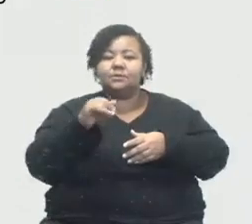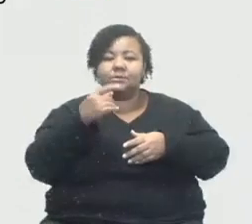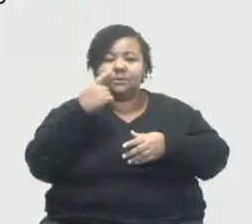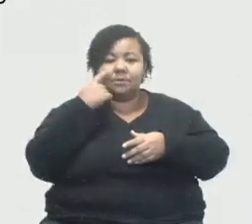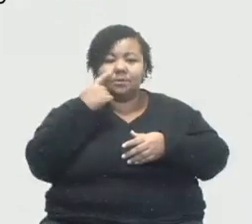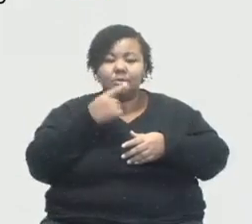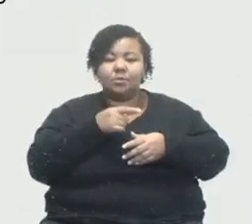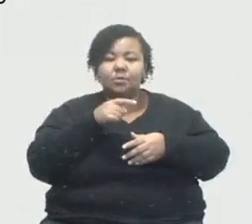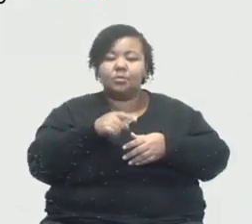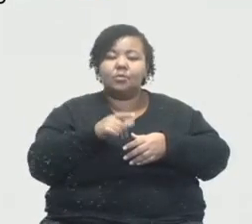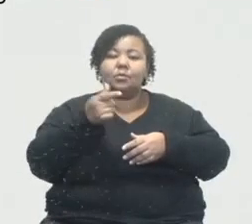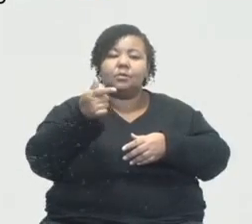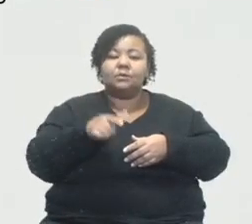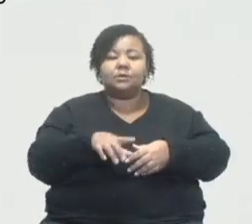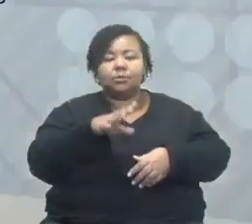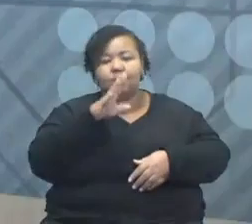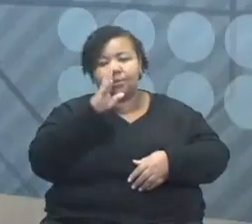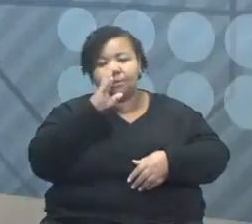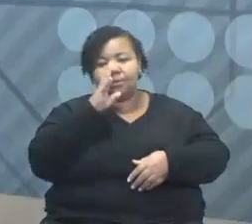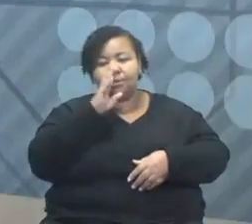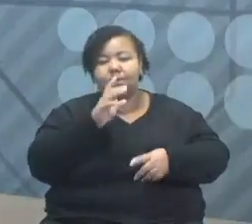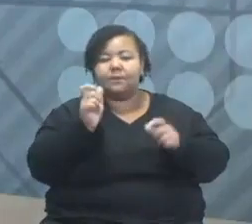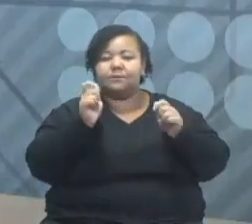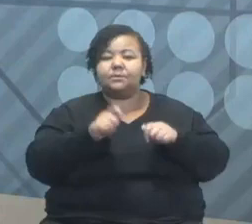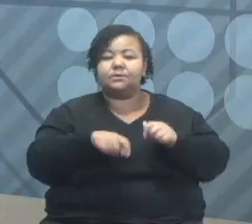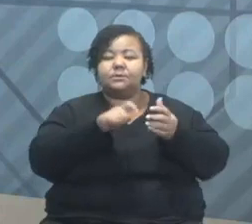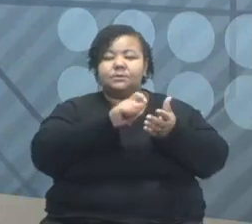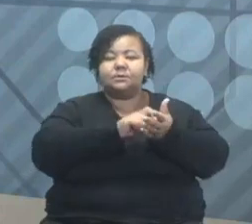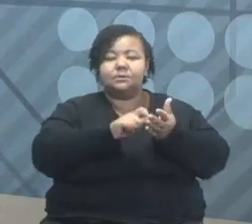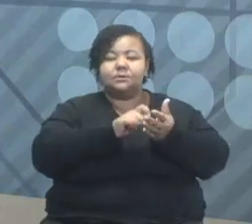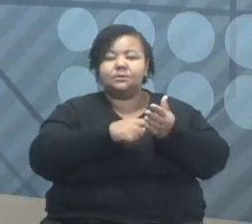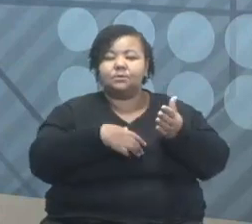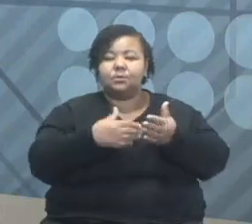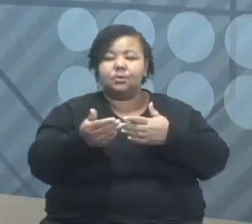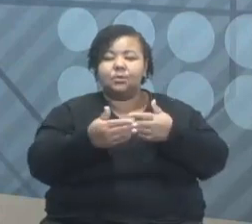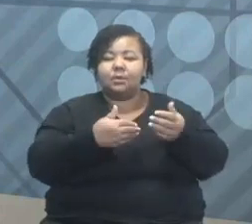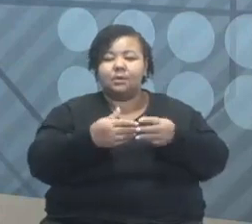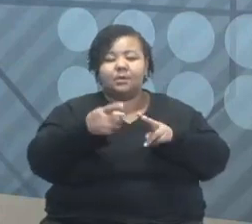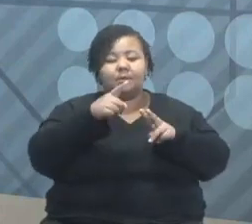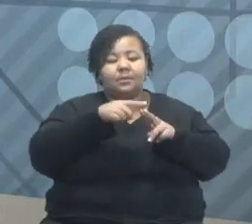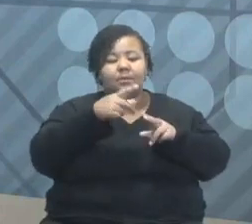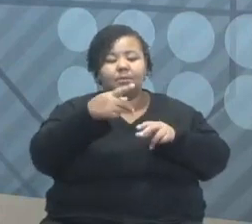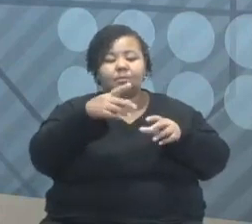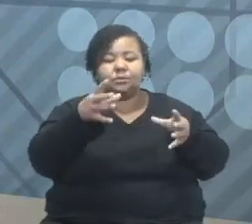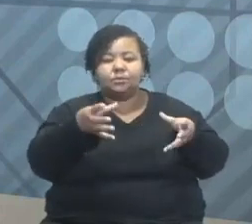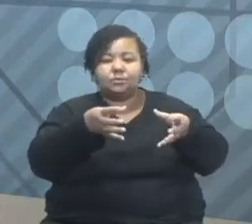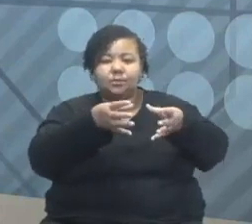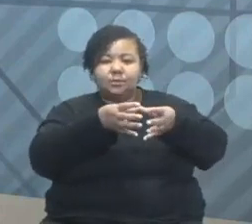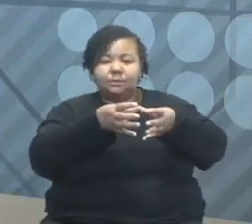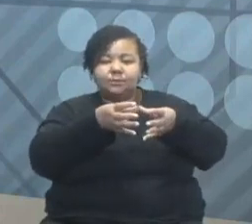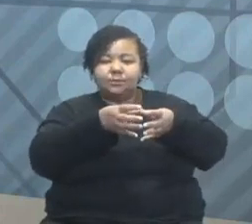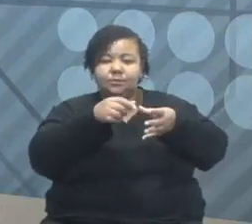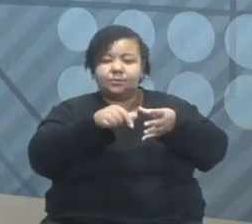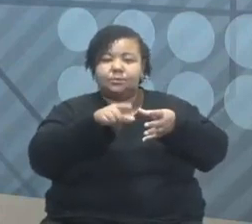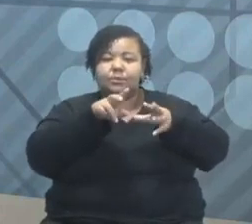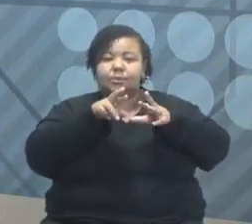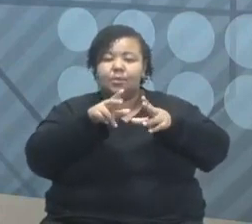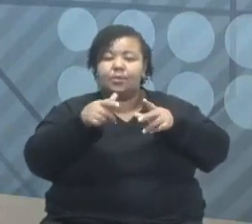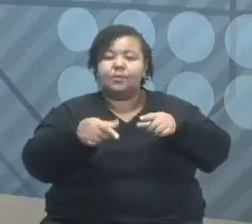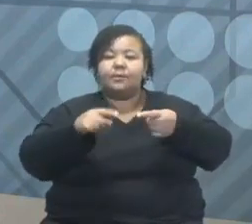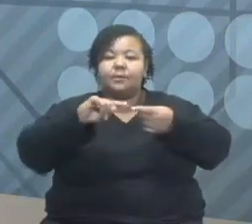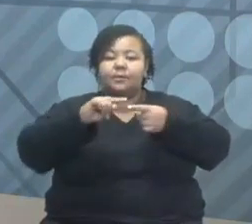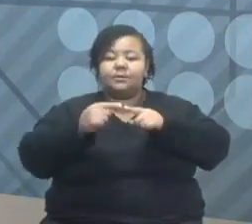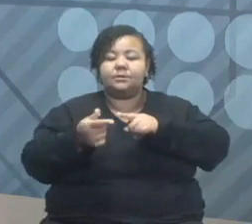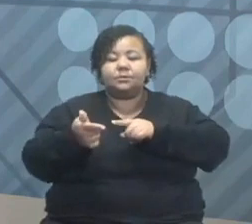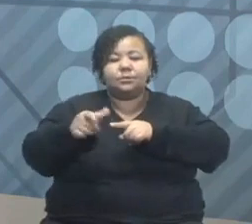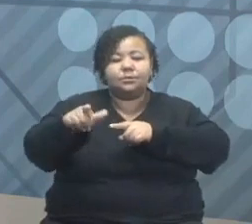lá, conseguiu observar que você pode escrever qualquer vetor de um conjunto como combinação